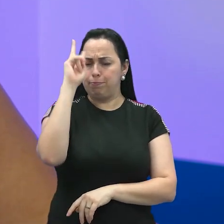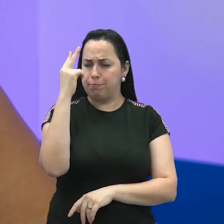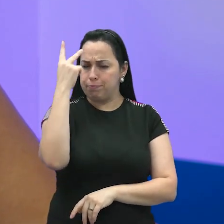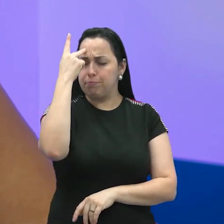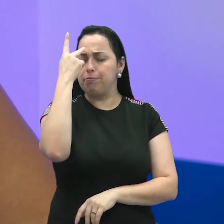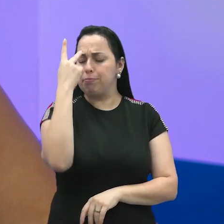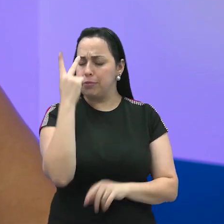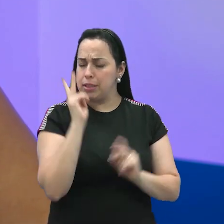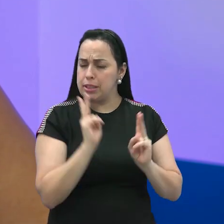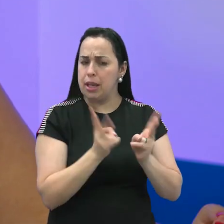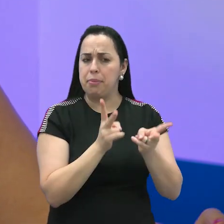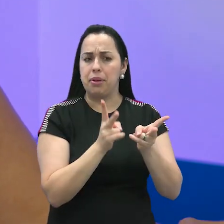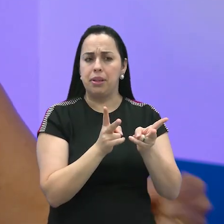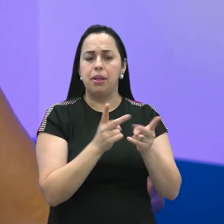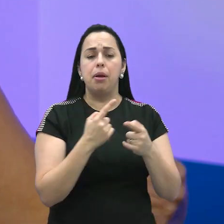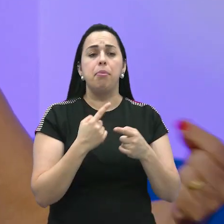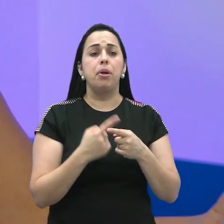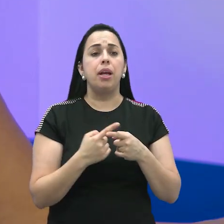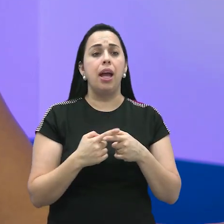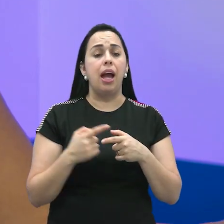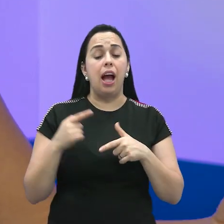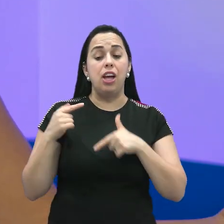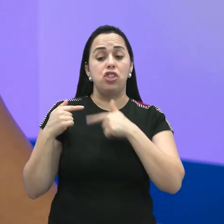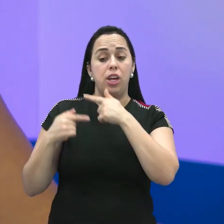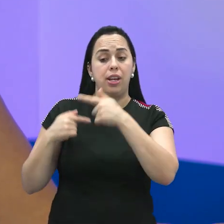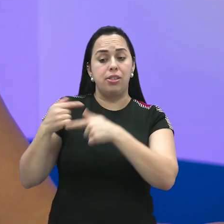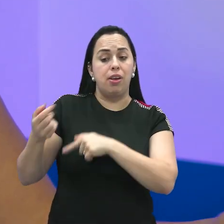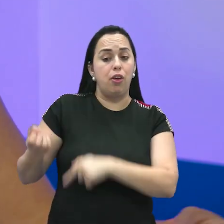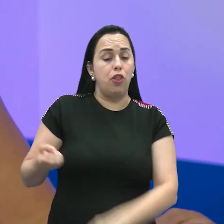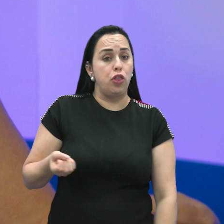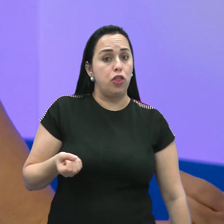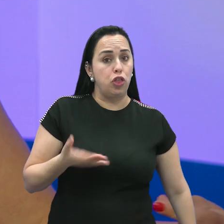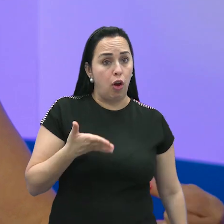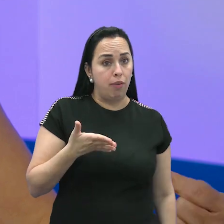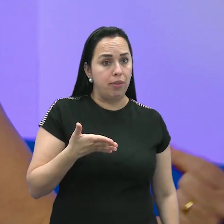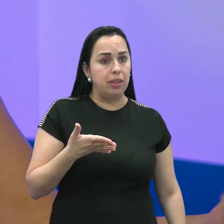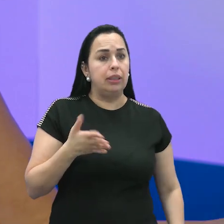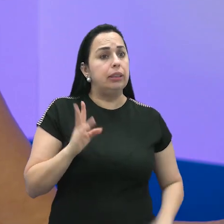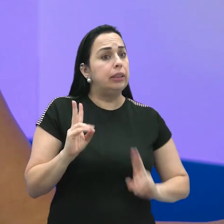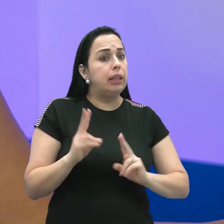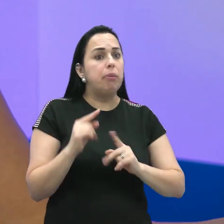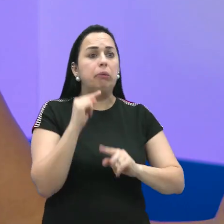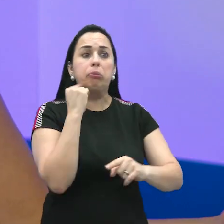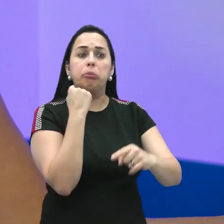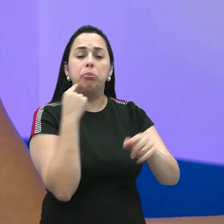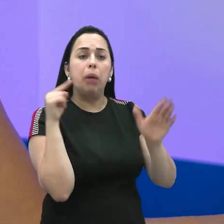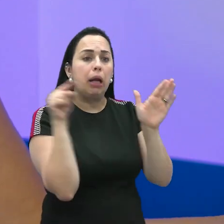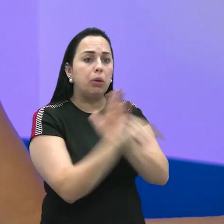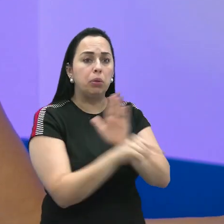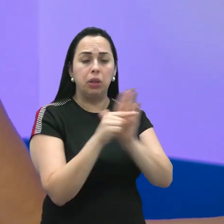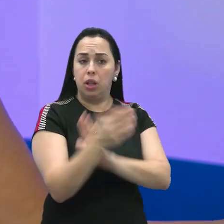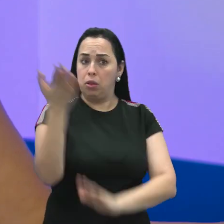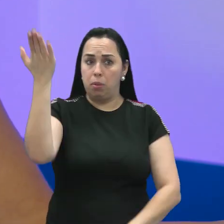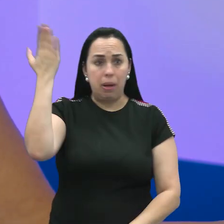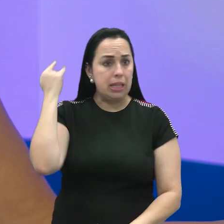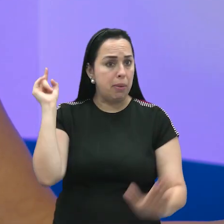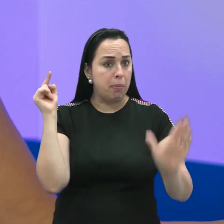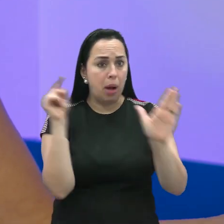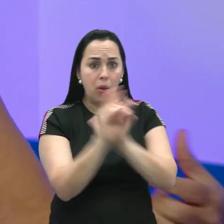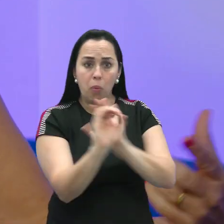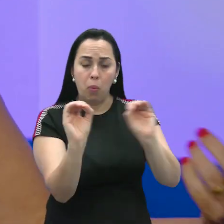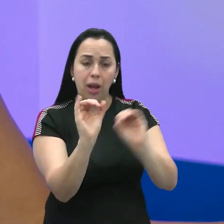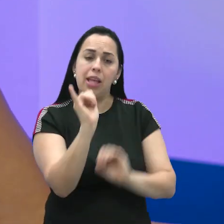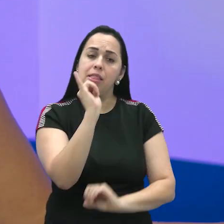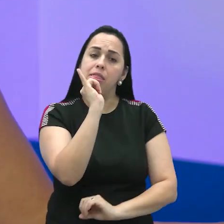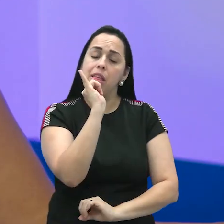de trabalho, né? Porque essa geração que chega é uma geração que questiona coisas que antes não eram